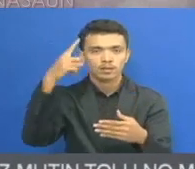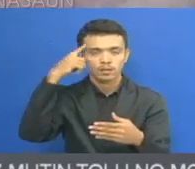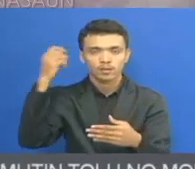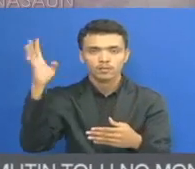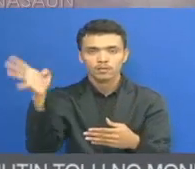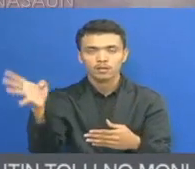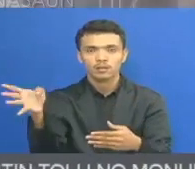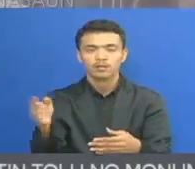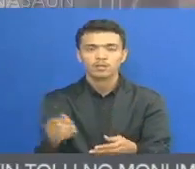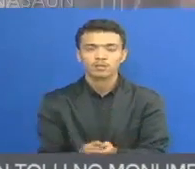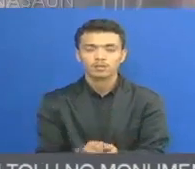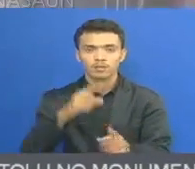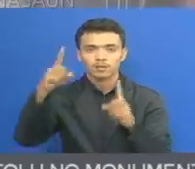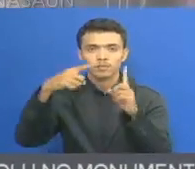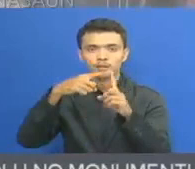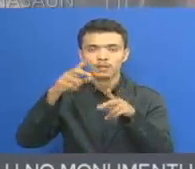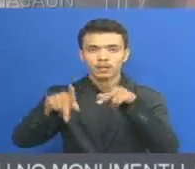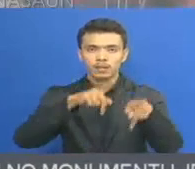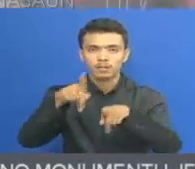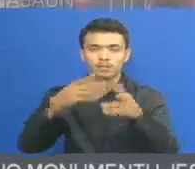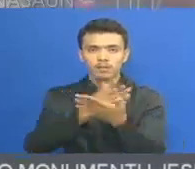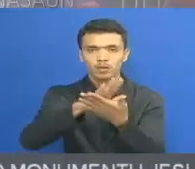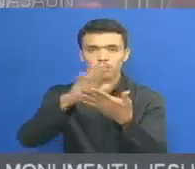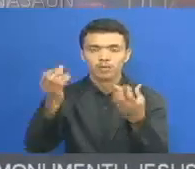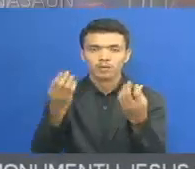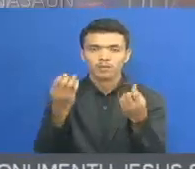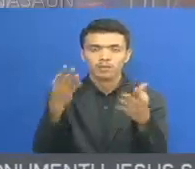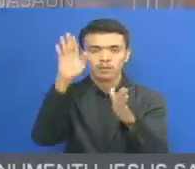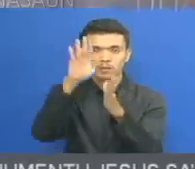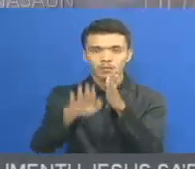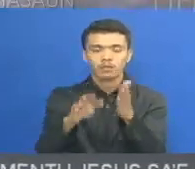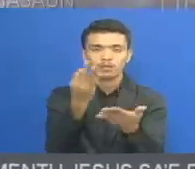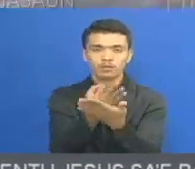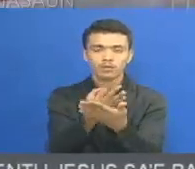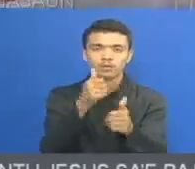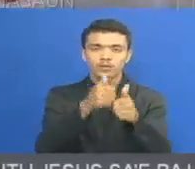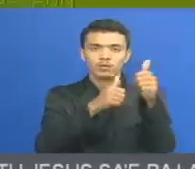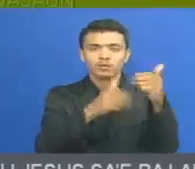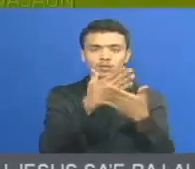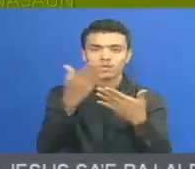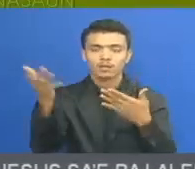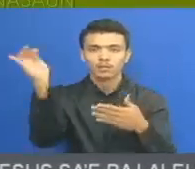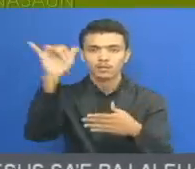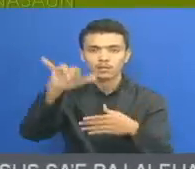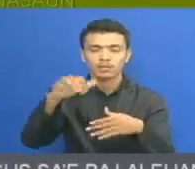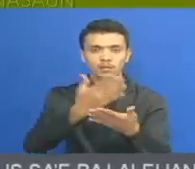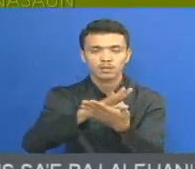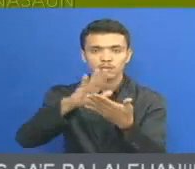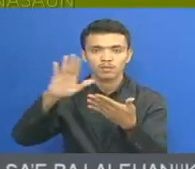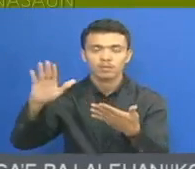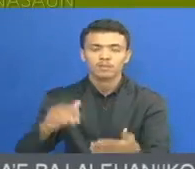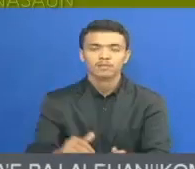nulo. Enquanto o enhira comprador sira rola barak, mas se hatung ne folha depende ba material ne be sira rola.